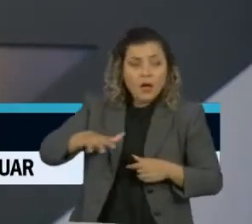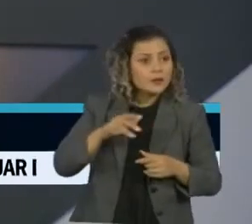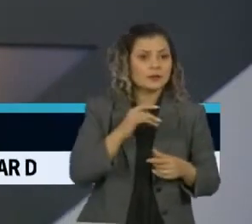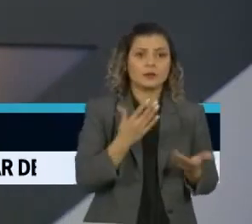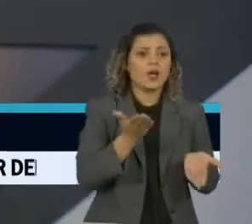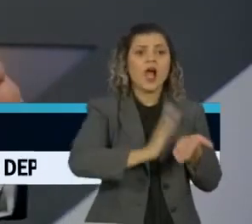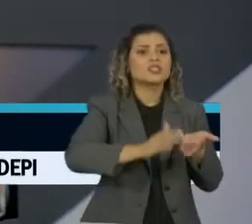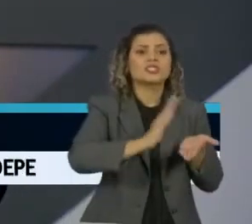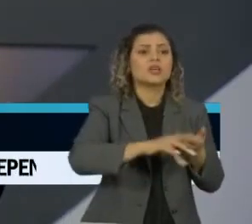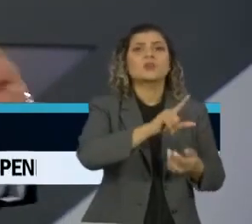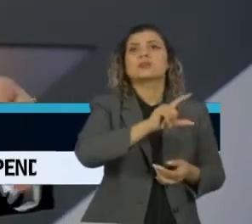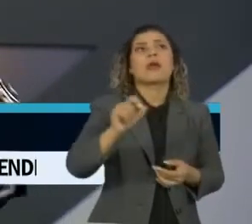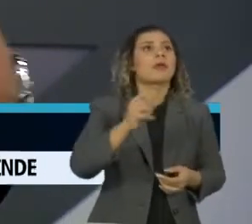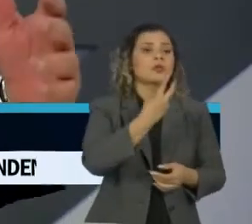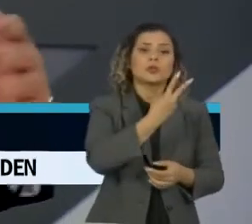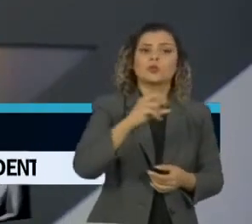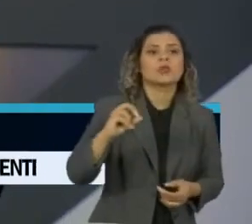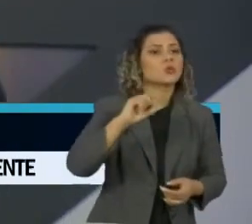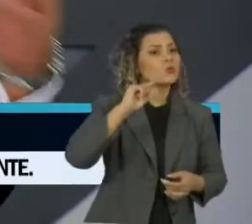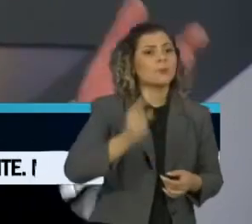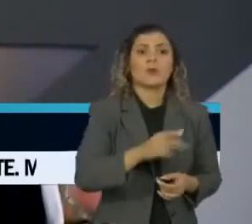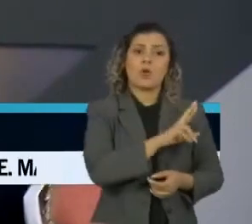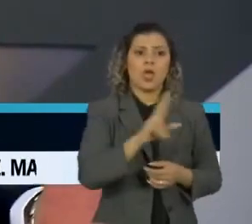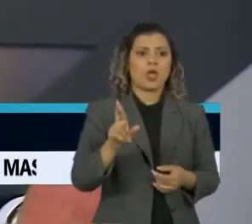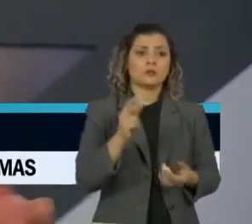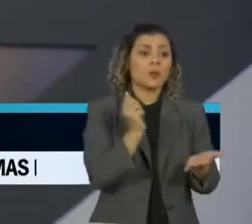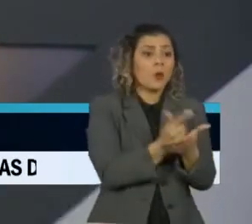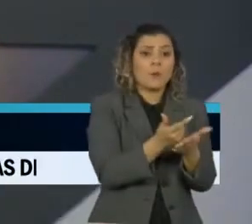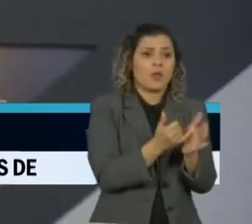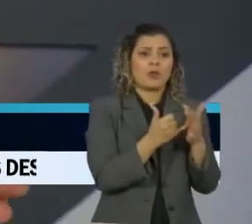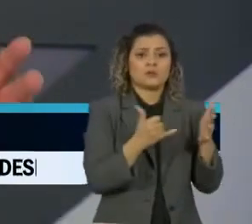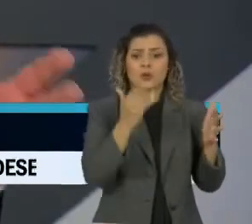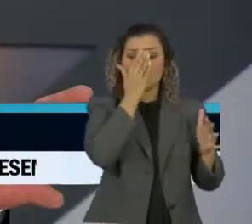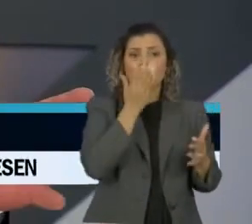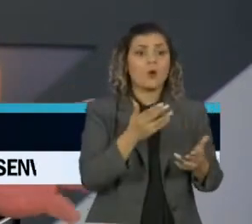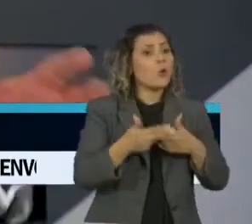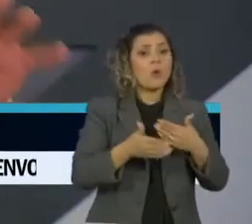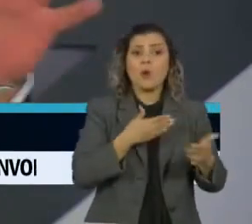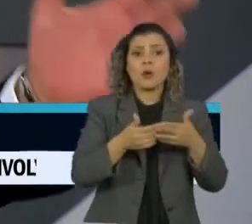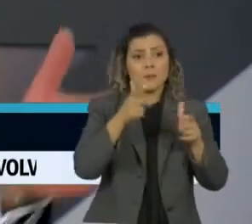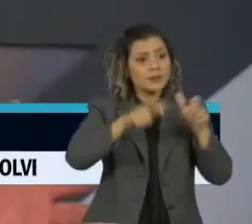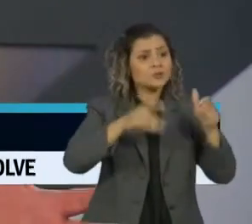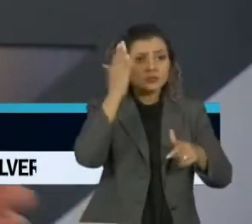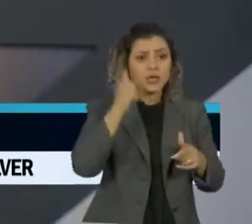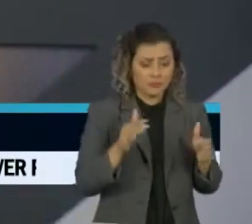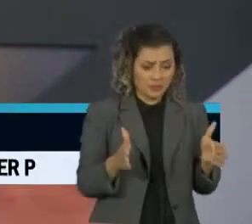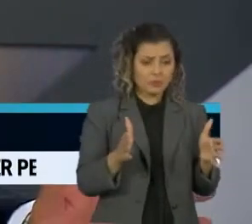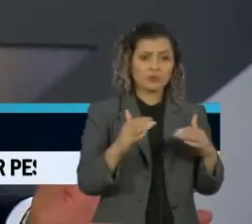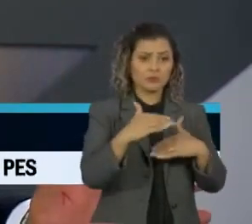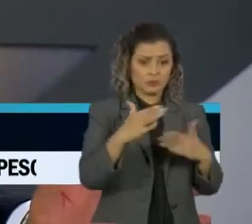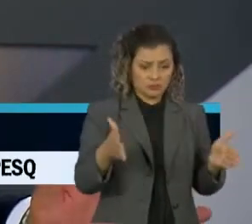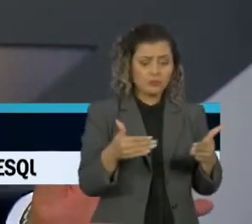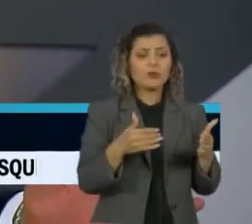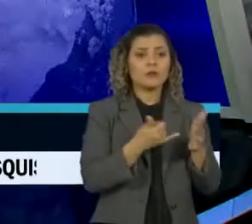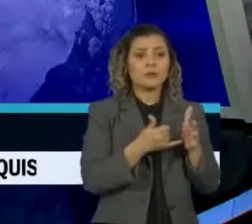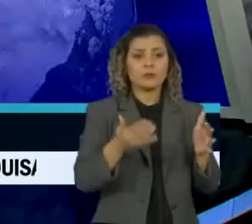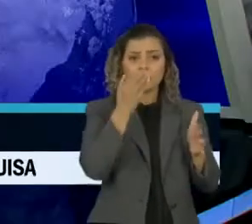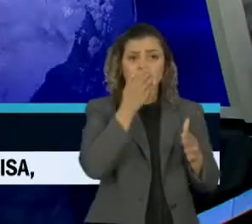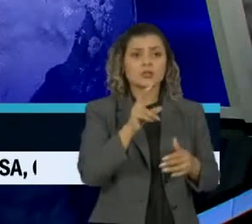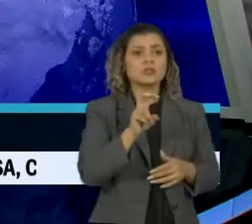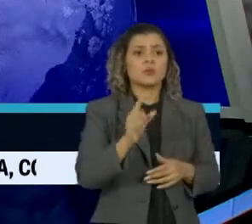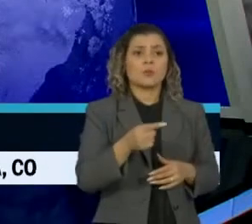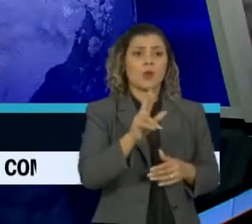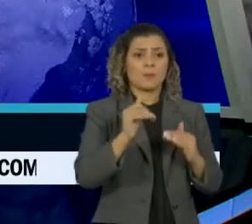Estado gastando 100, 200 mil reais para comprar um respirador, que qualquer pessoa com bom senso sabe que aquela caixinha não pode custar mais do que 5